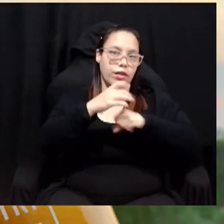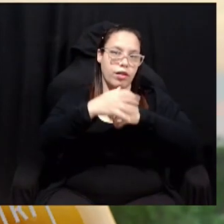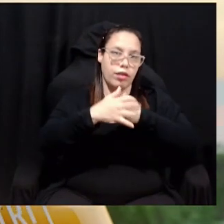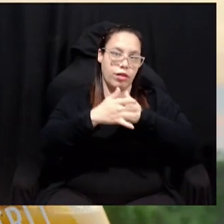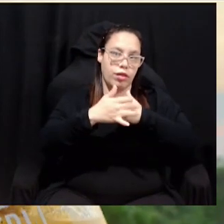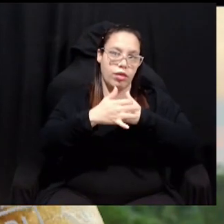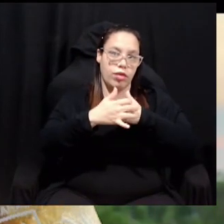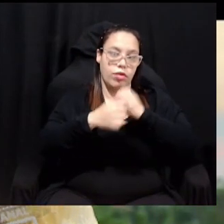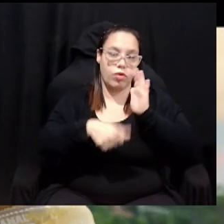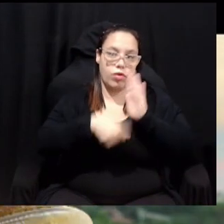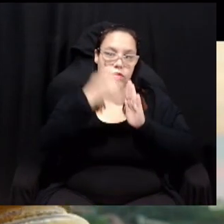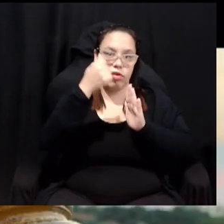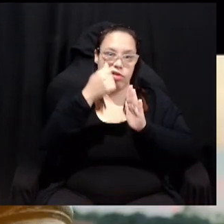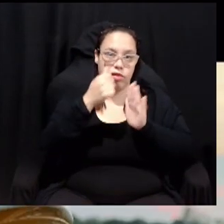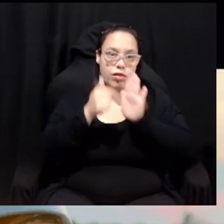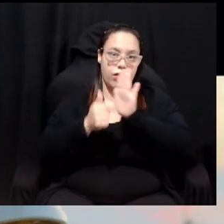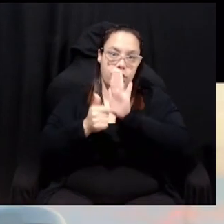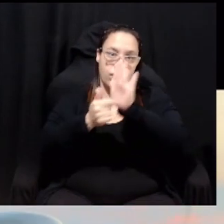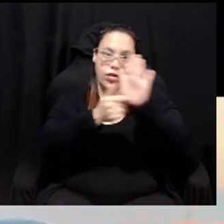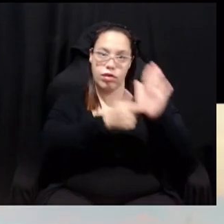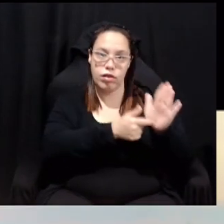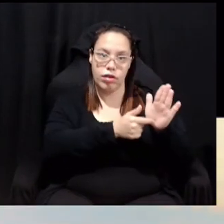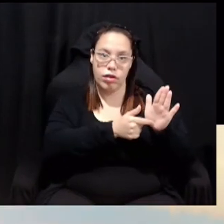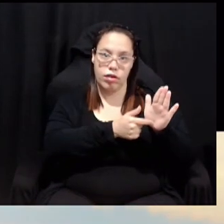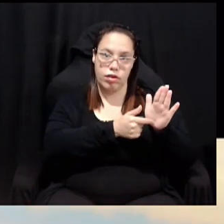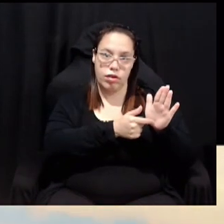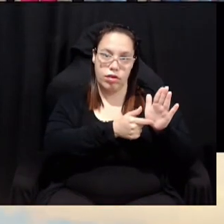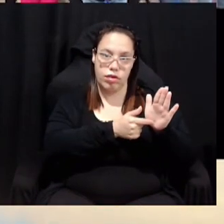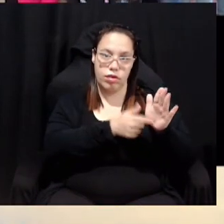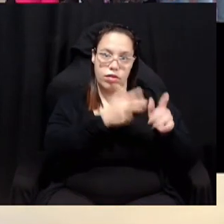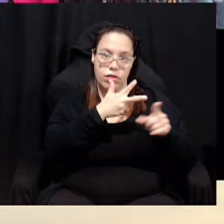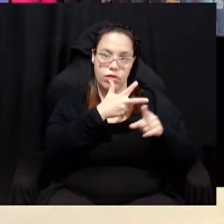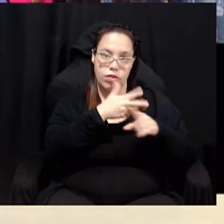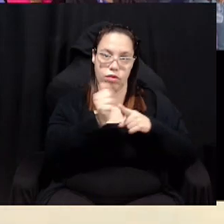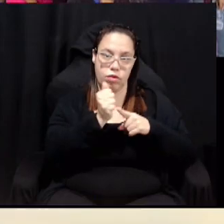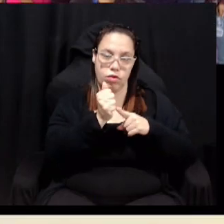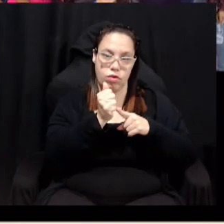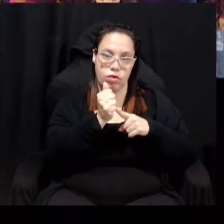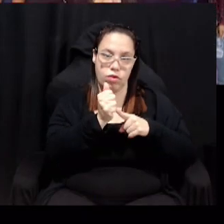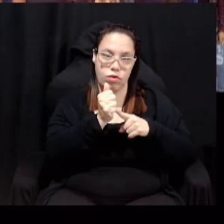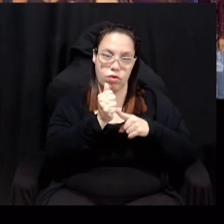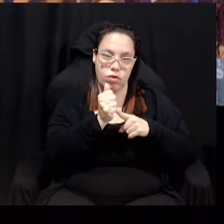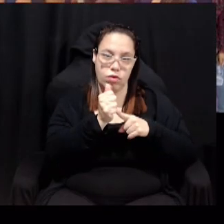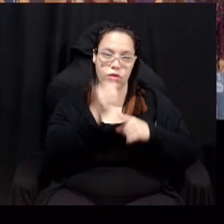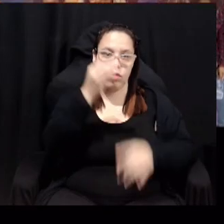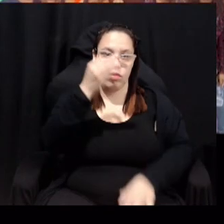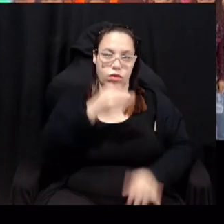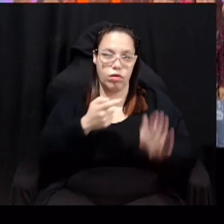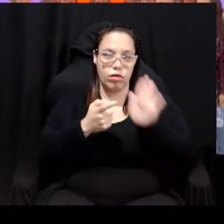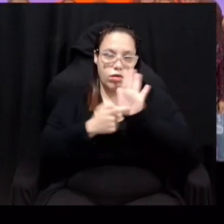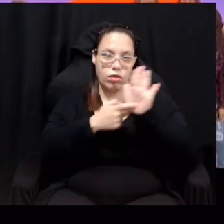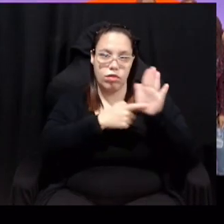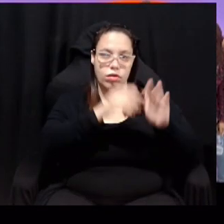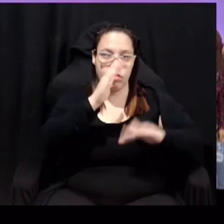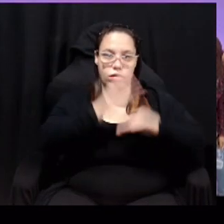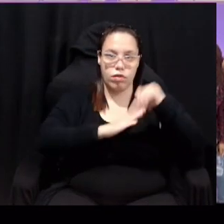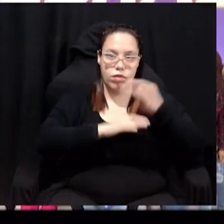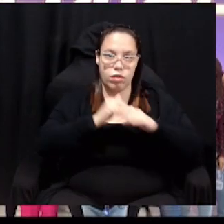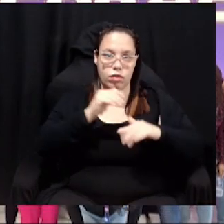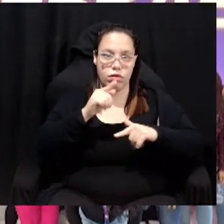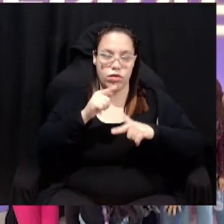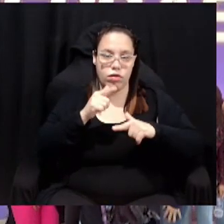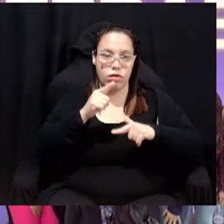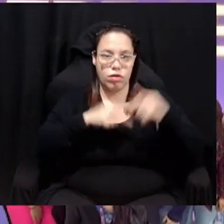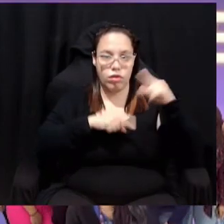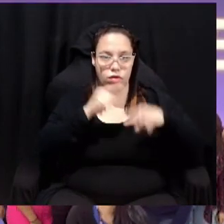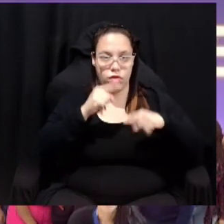desse negócio para a conquista de clientes, o que é uma forma assertiva de mostrar produtos e serviços que geram